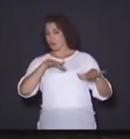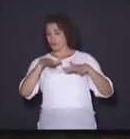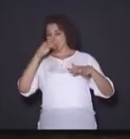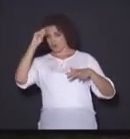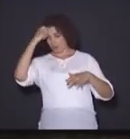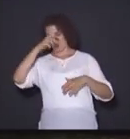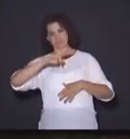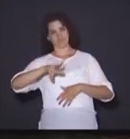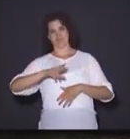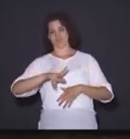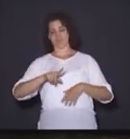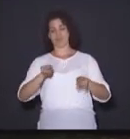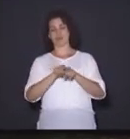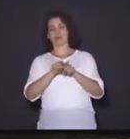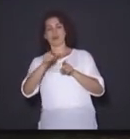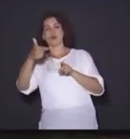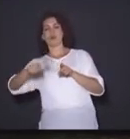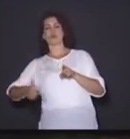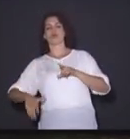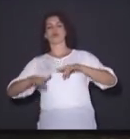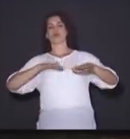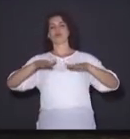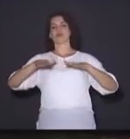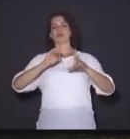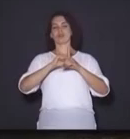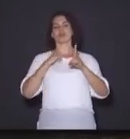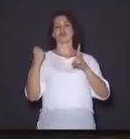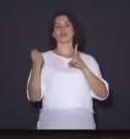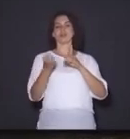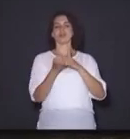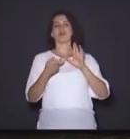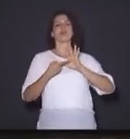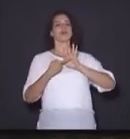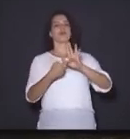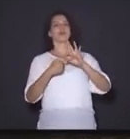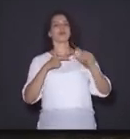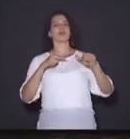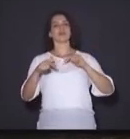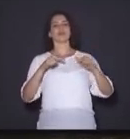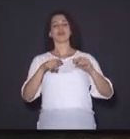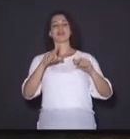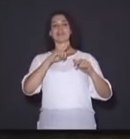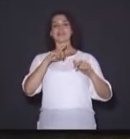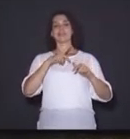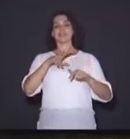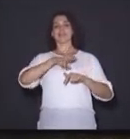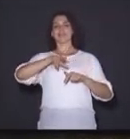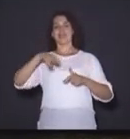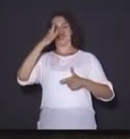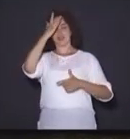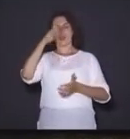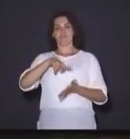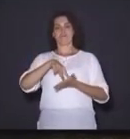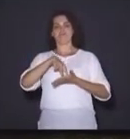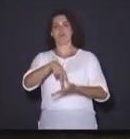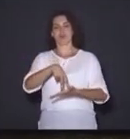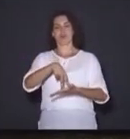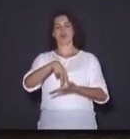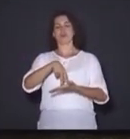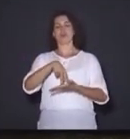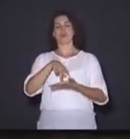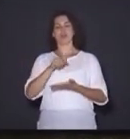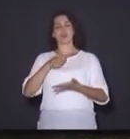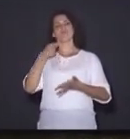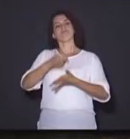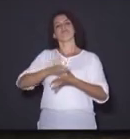sociais têm uma abrangência do seu trabalho em que você tem muitos ativistas digamos assim na palavra que